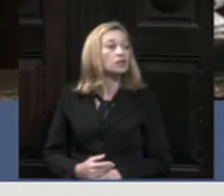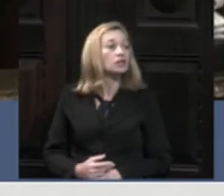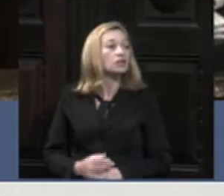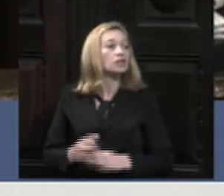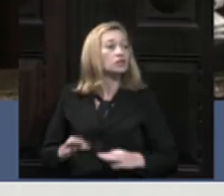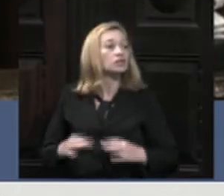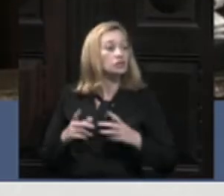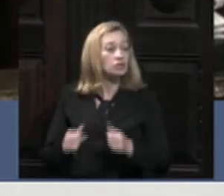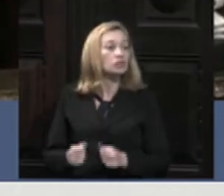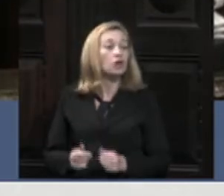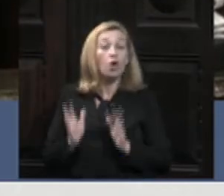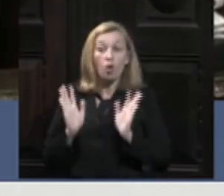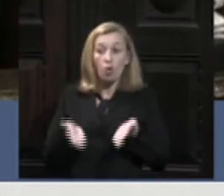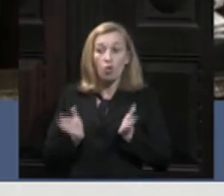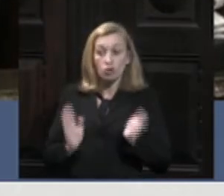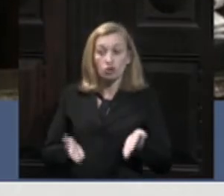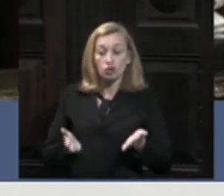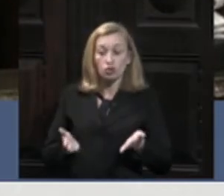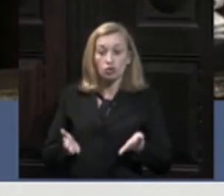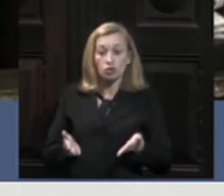Os sedaianos hoje